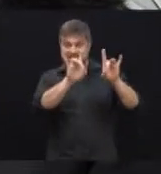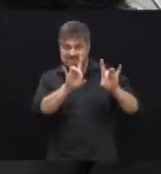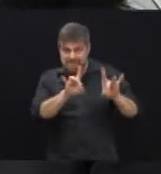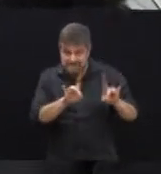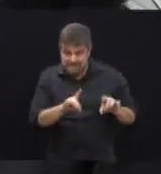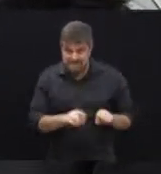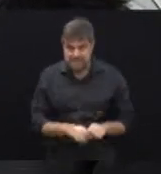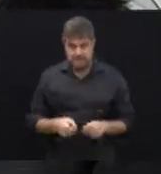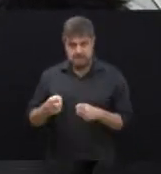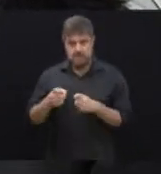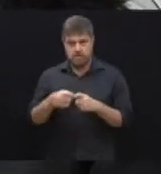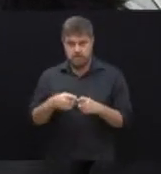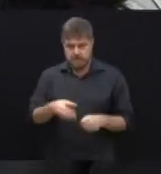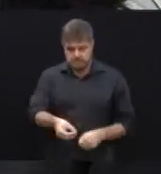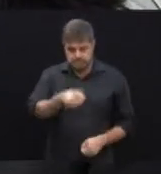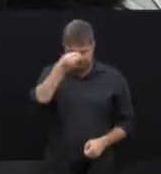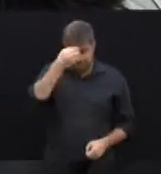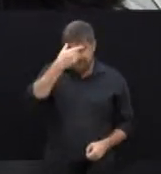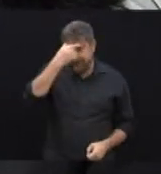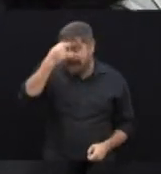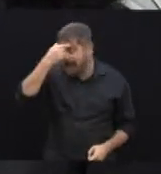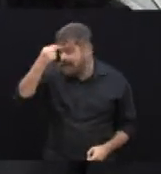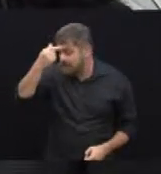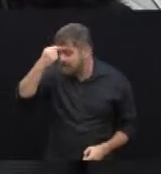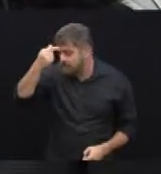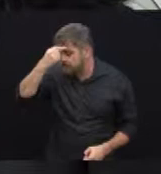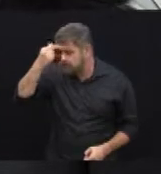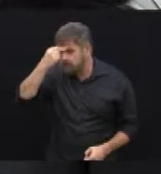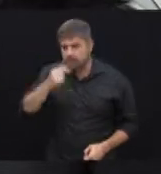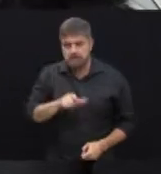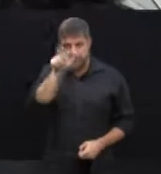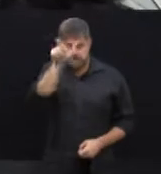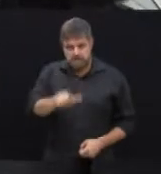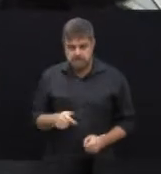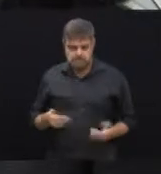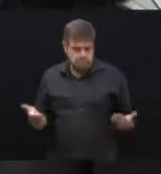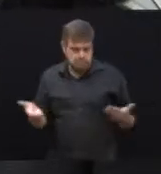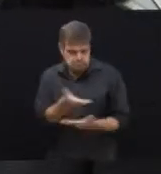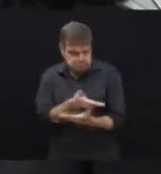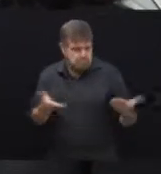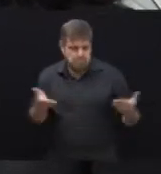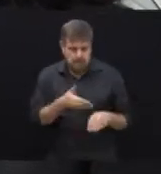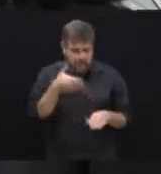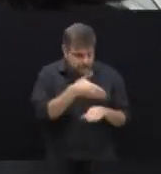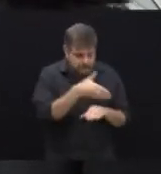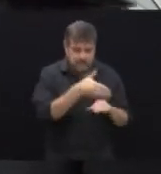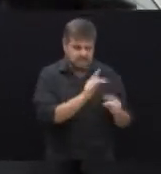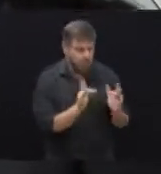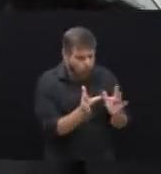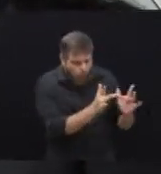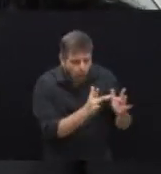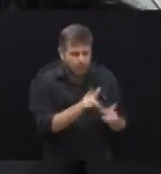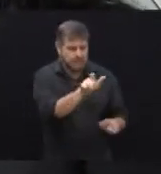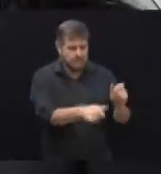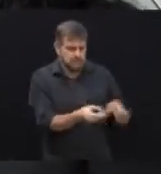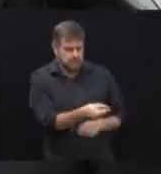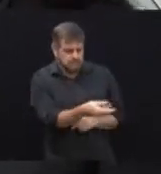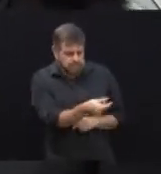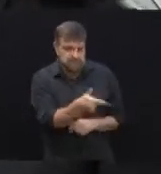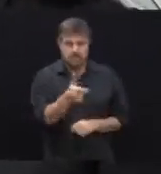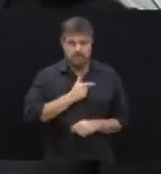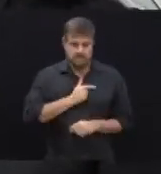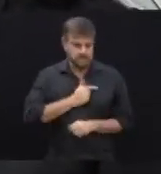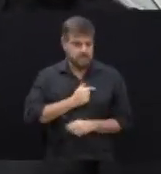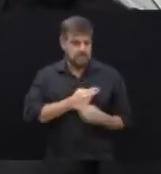de especialização mais acadêmica. E nada impede que a pessoa combine as duas. Então, frequente os ambulatórios, tenha